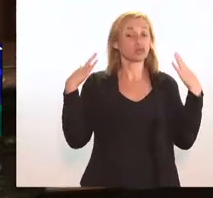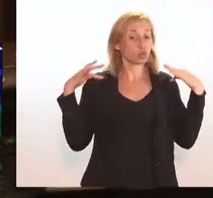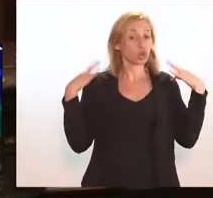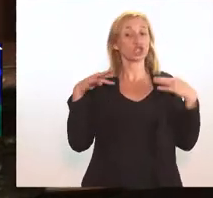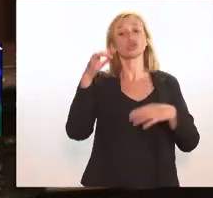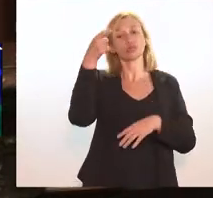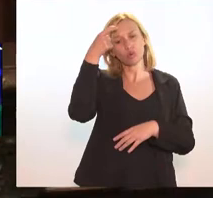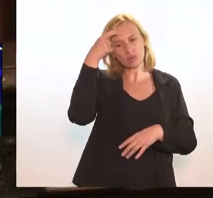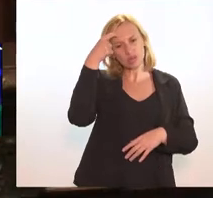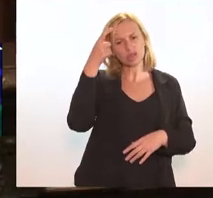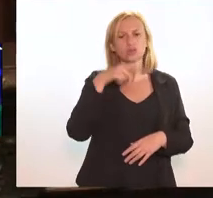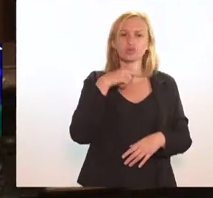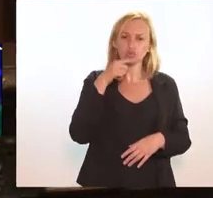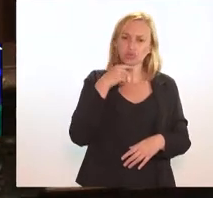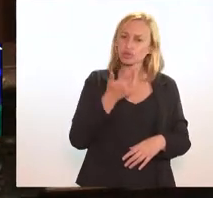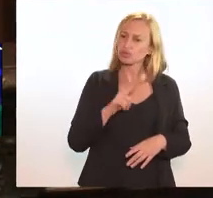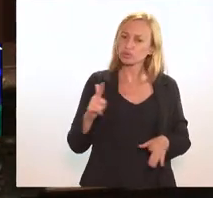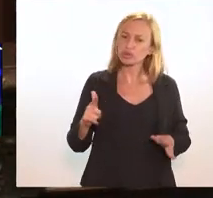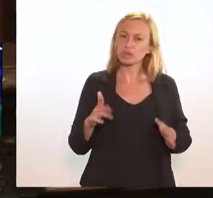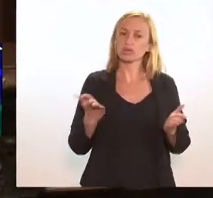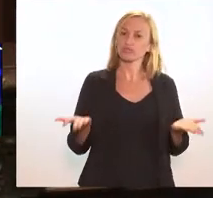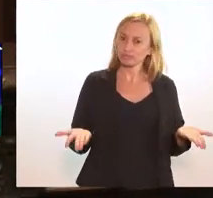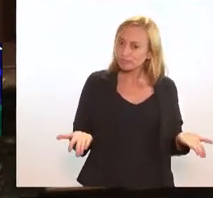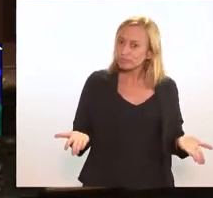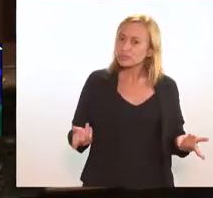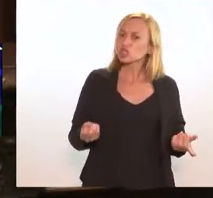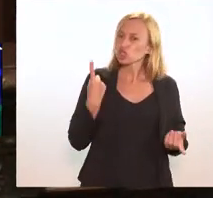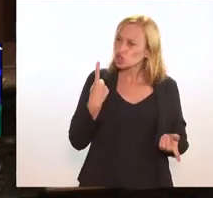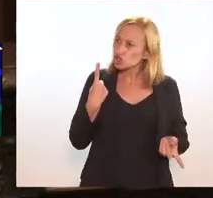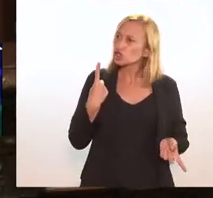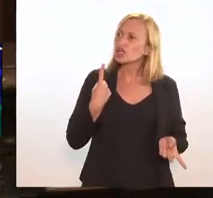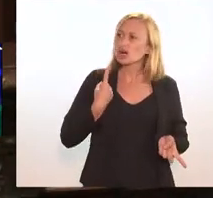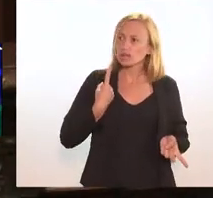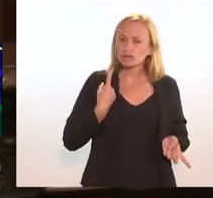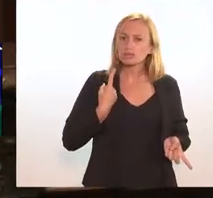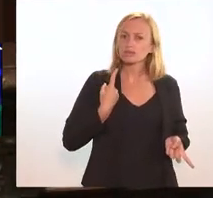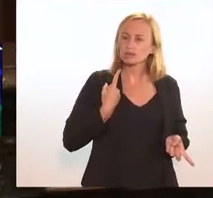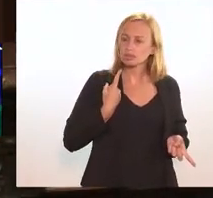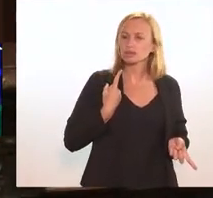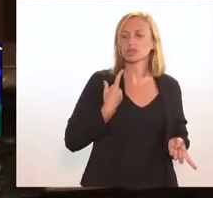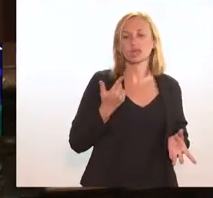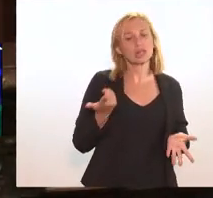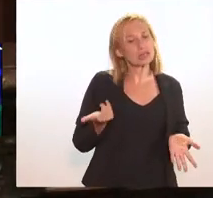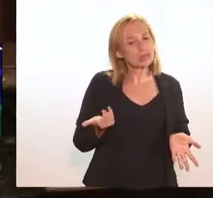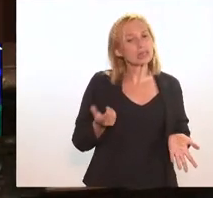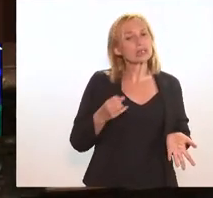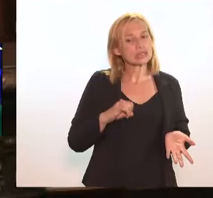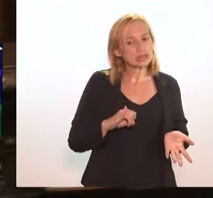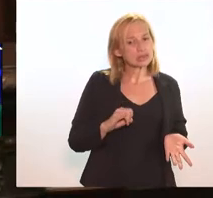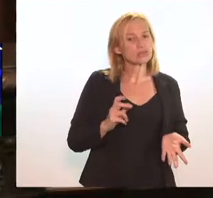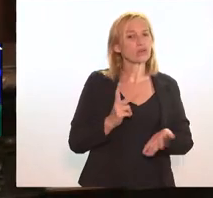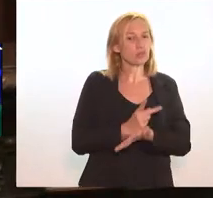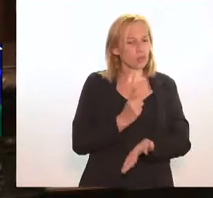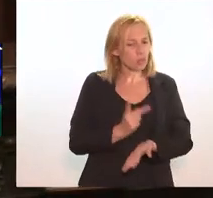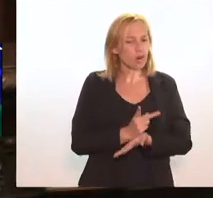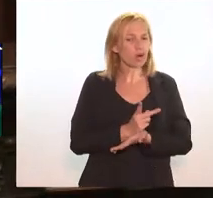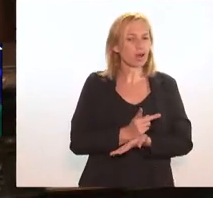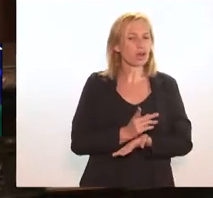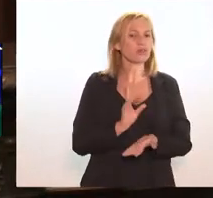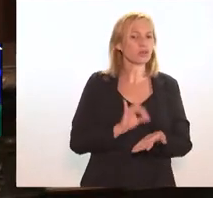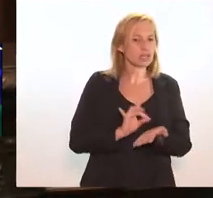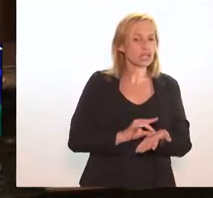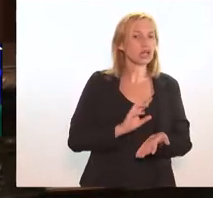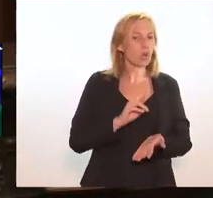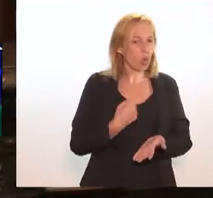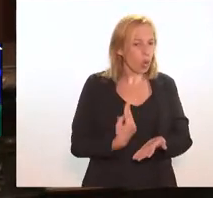consciente, sem dúvida nenhuma, nos causou estranhamento, e se não foi realmente uma falha verdadeira,